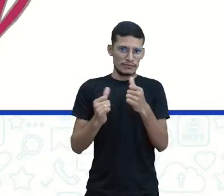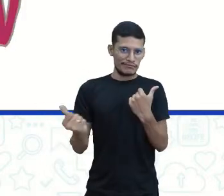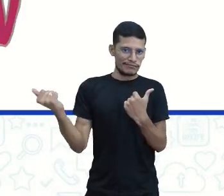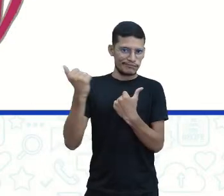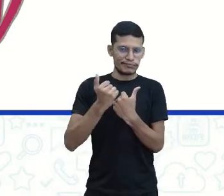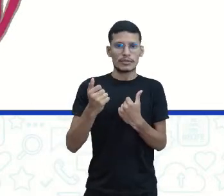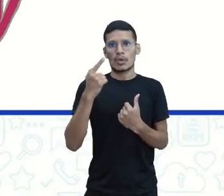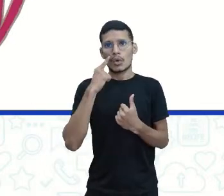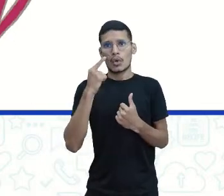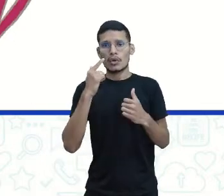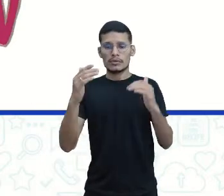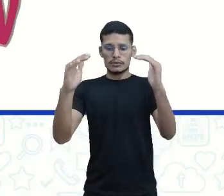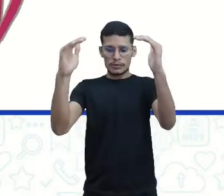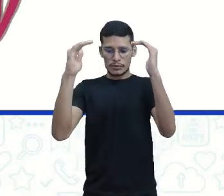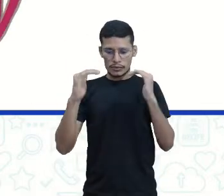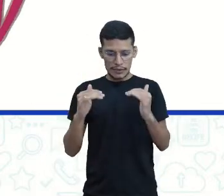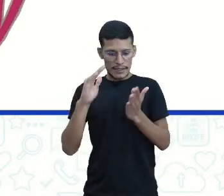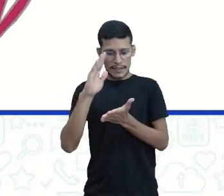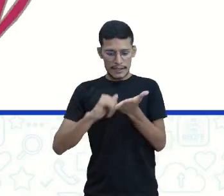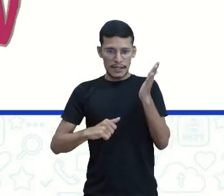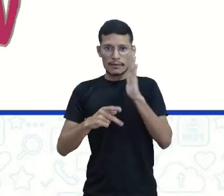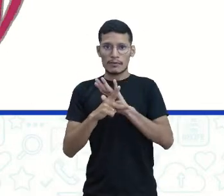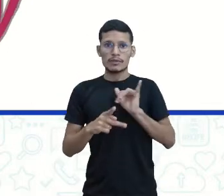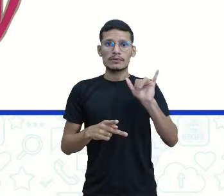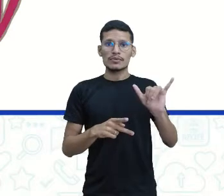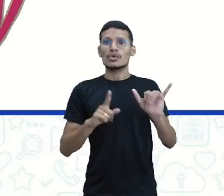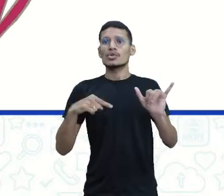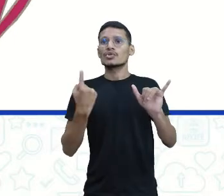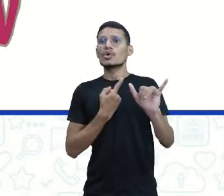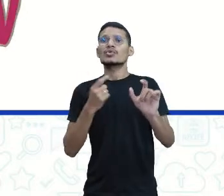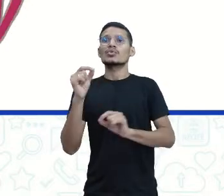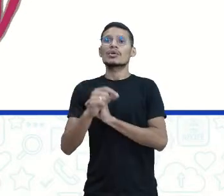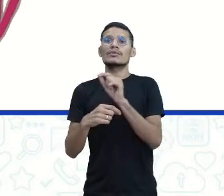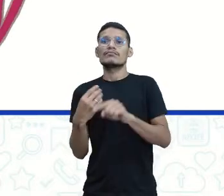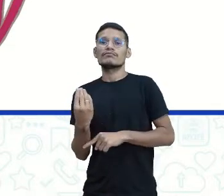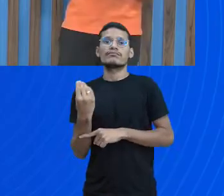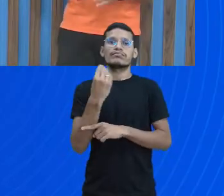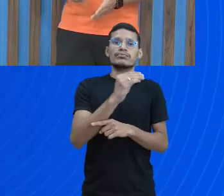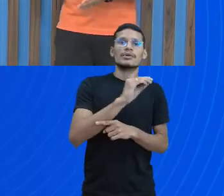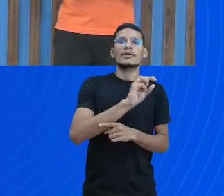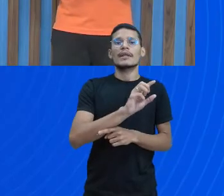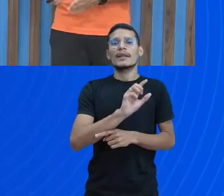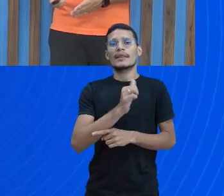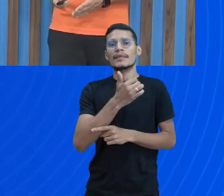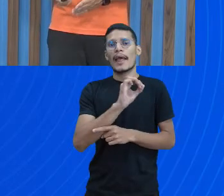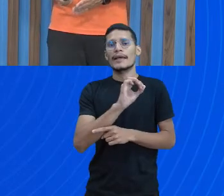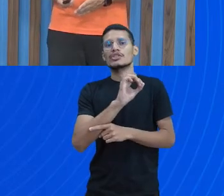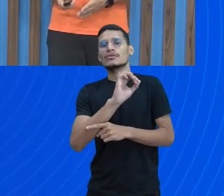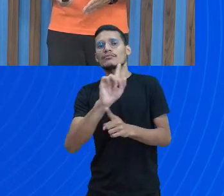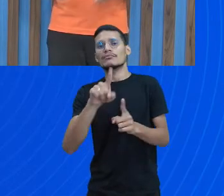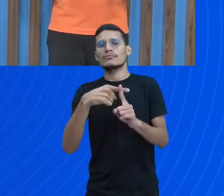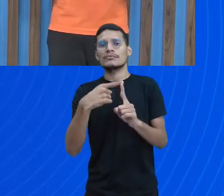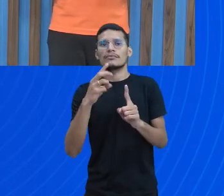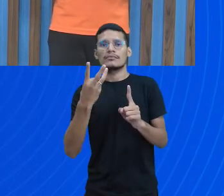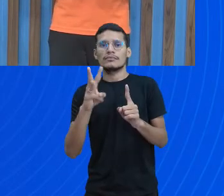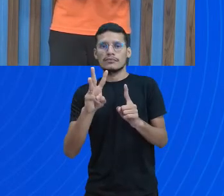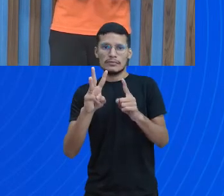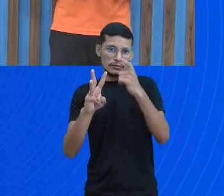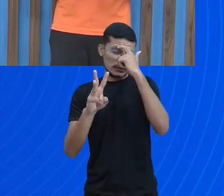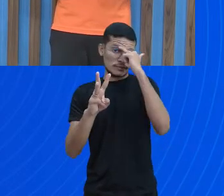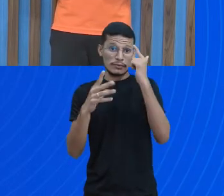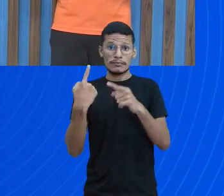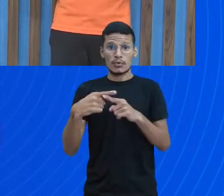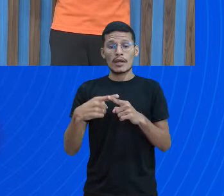cima, tirar aquele y lá e no lugar do y a gente vai colocar 10 mais w, certo? Porque a gente, quando